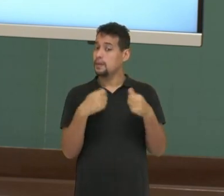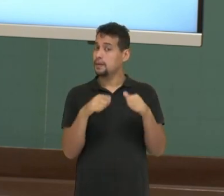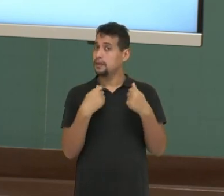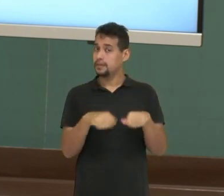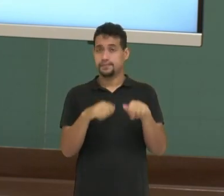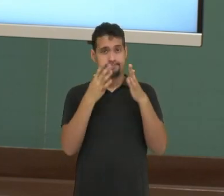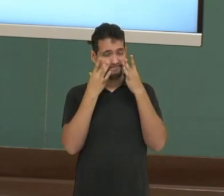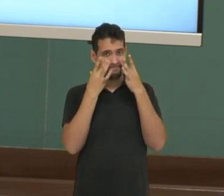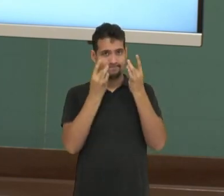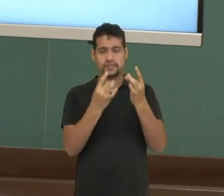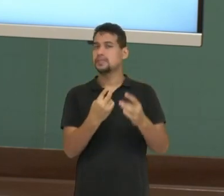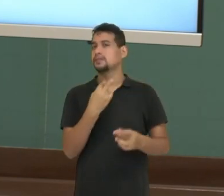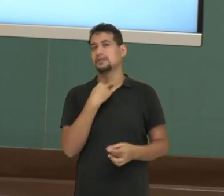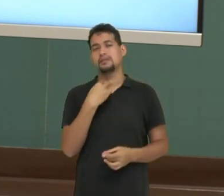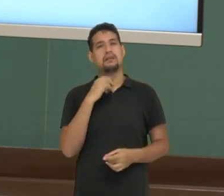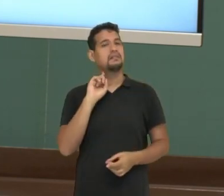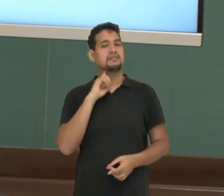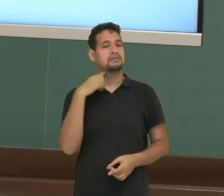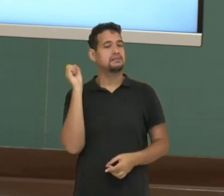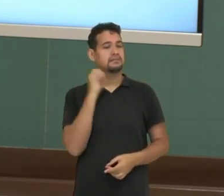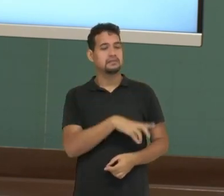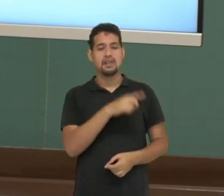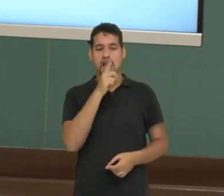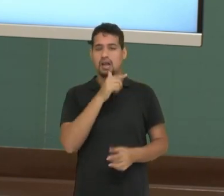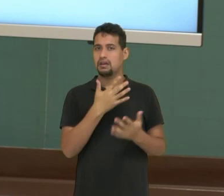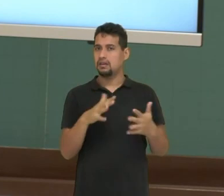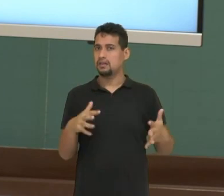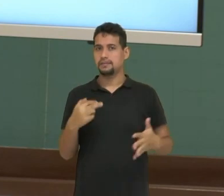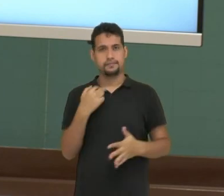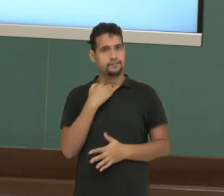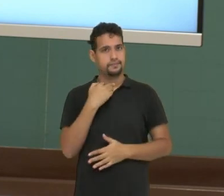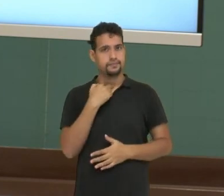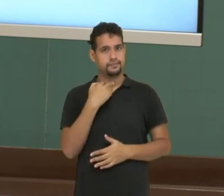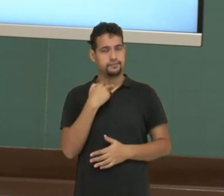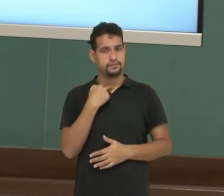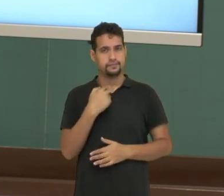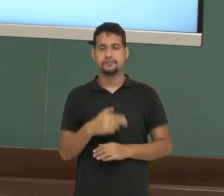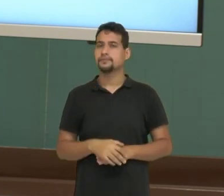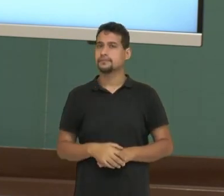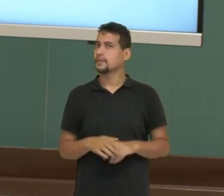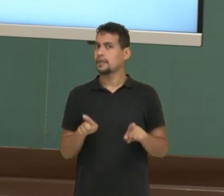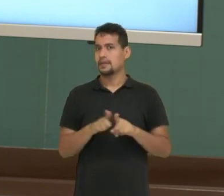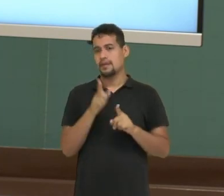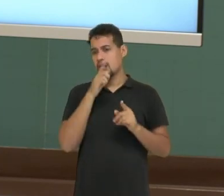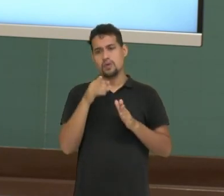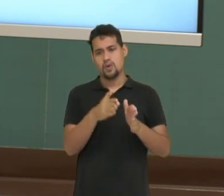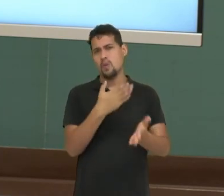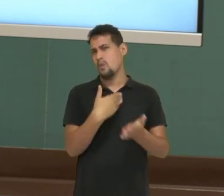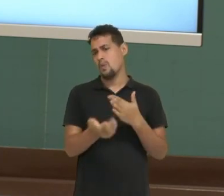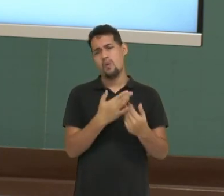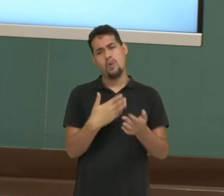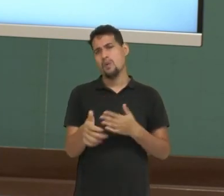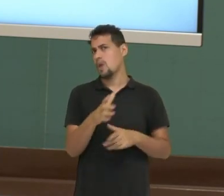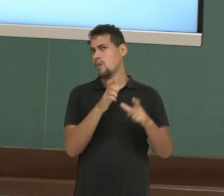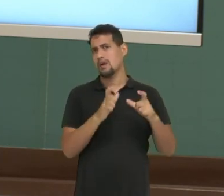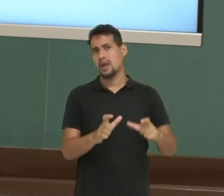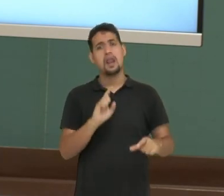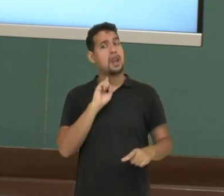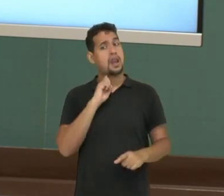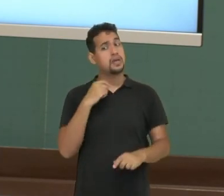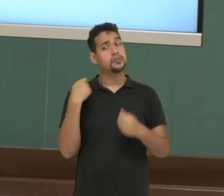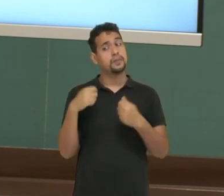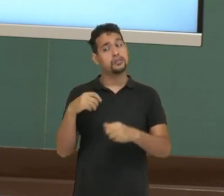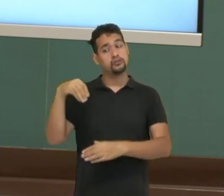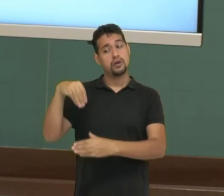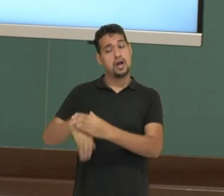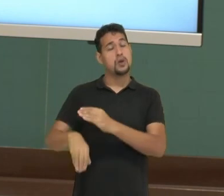nisso, né? Nada de jogar lixo no mar, né, pessoal? Vamos lá, nem nos rios, em qualquer outro lugar. Lixo a gente